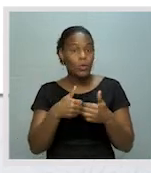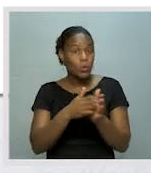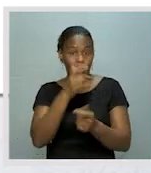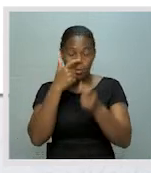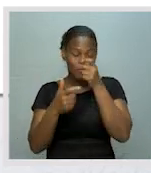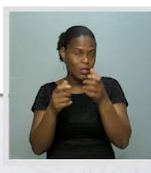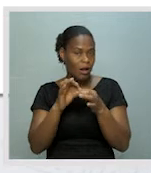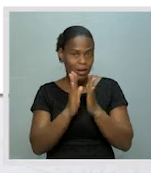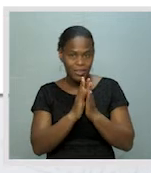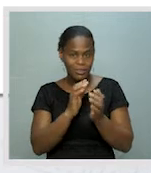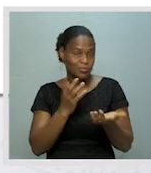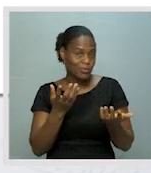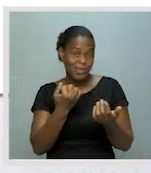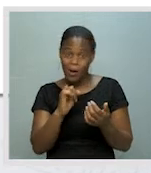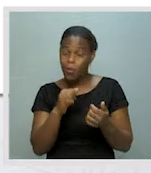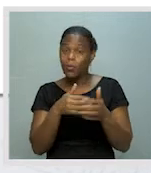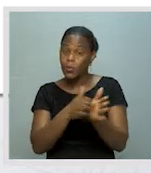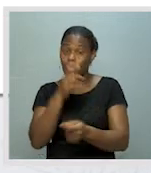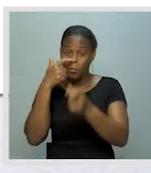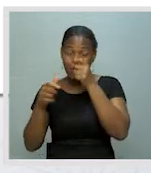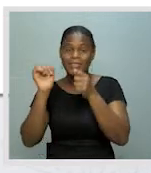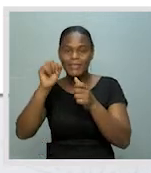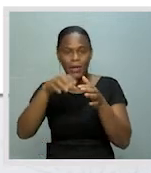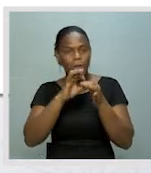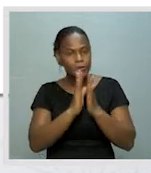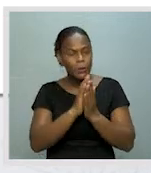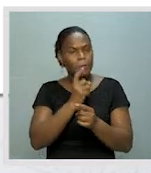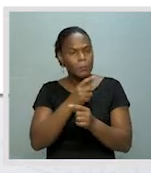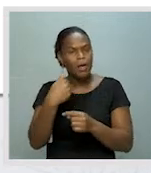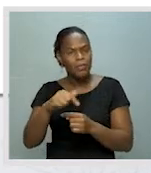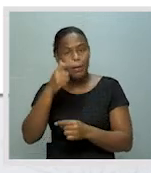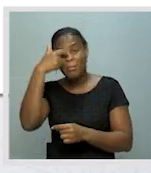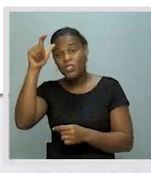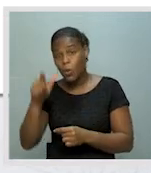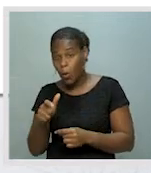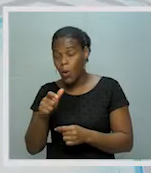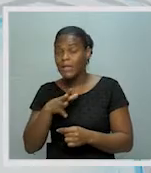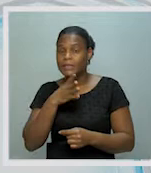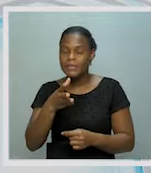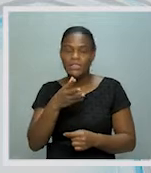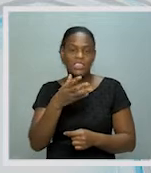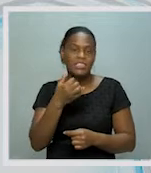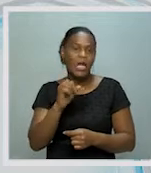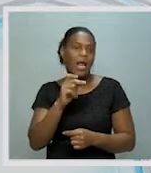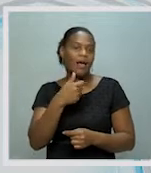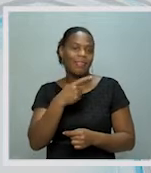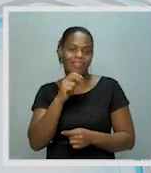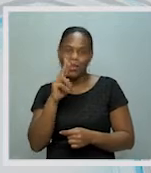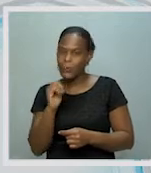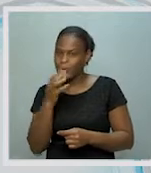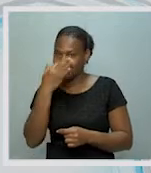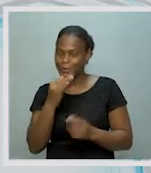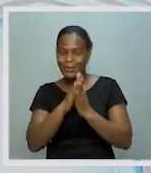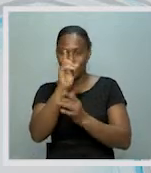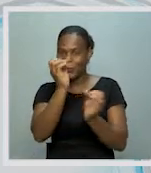povos são religiosos? Não é verdade. Todos os povos são religiosos, embora existam indivíduos que julgam ser ateus.